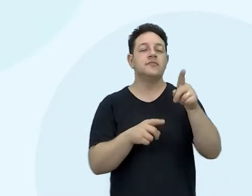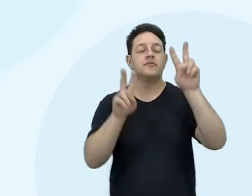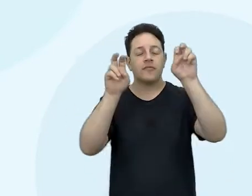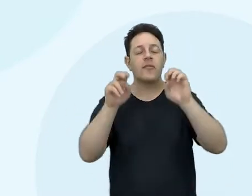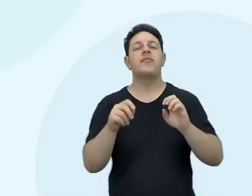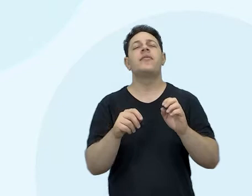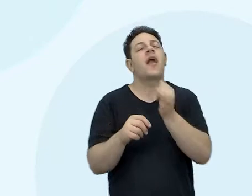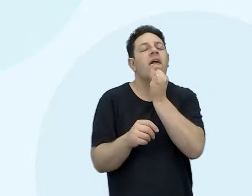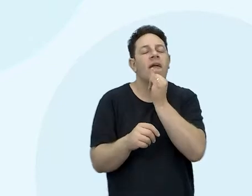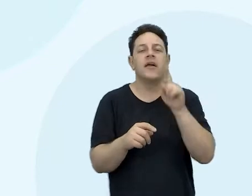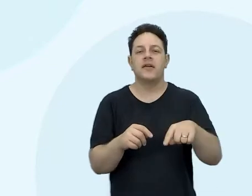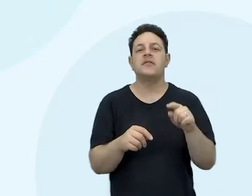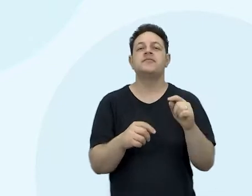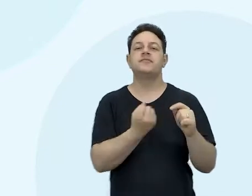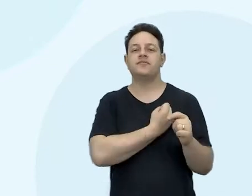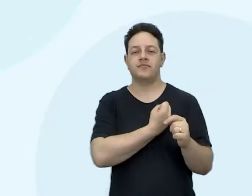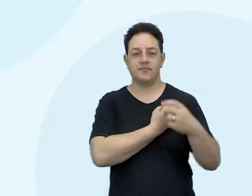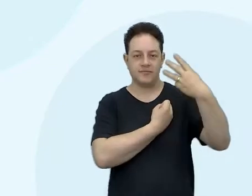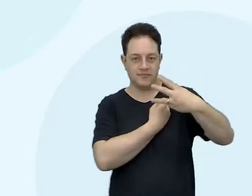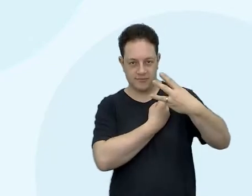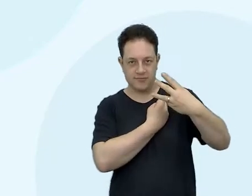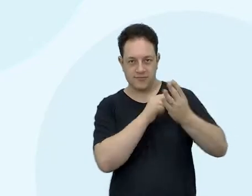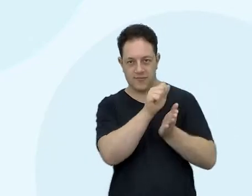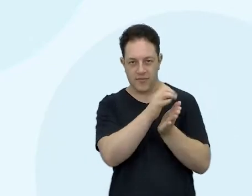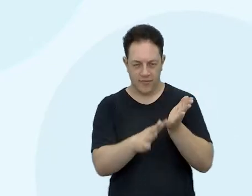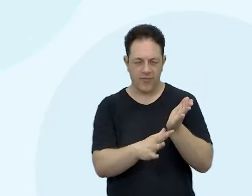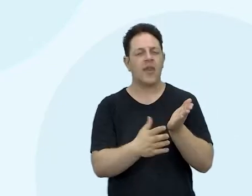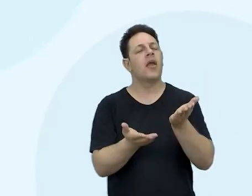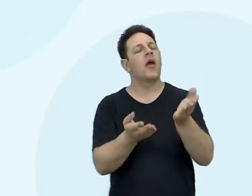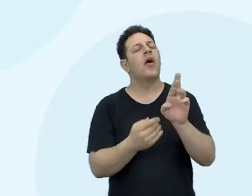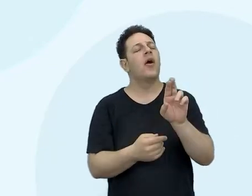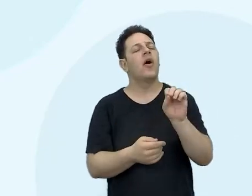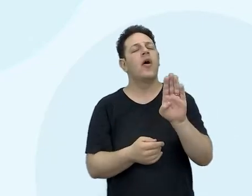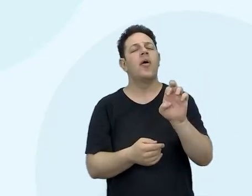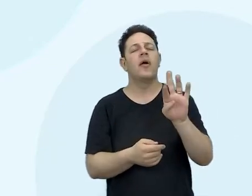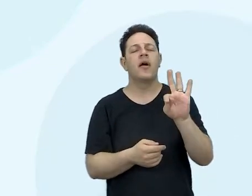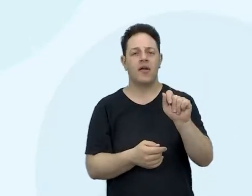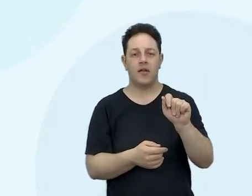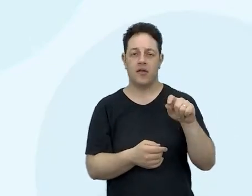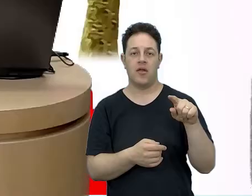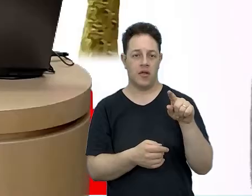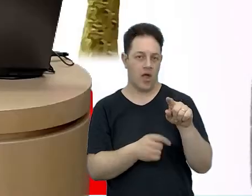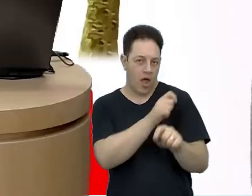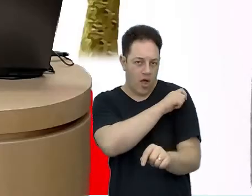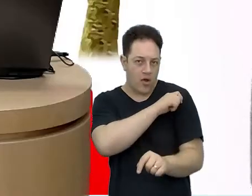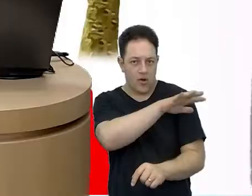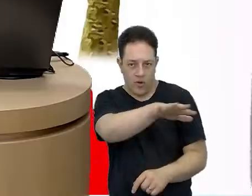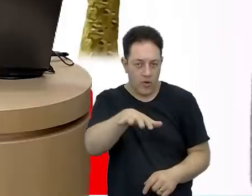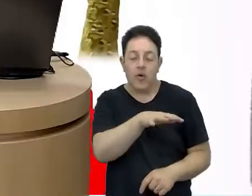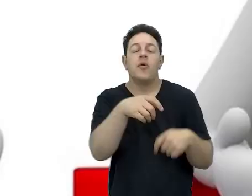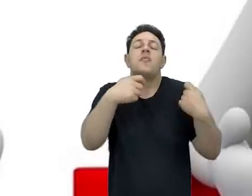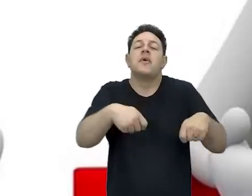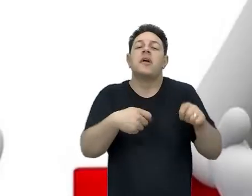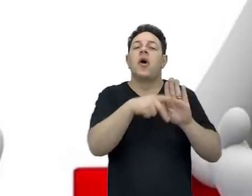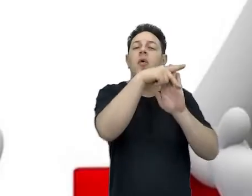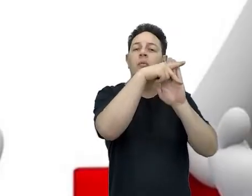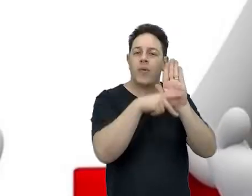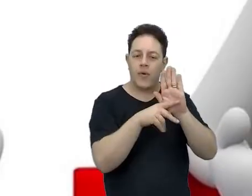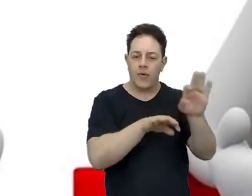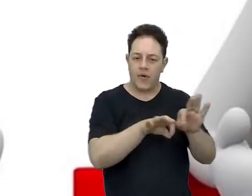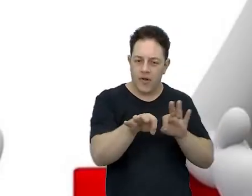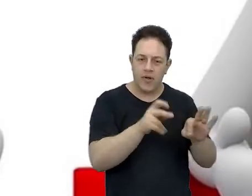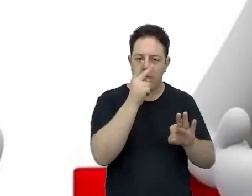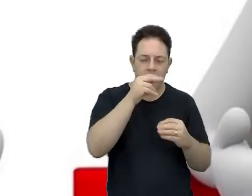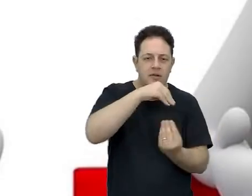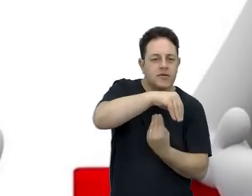sistematização na atividade 3. Então, Roberta, os estudantes, eles tinham que fazer um projeto, né?